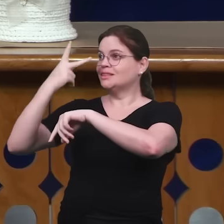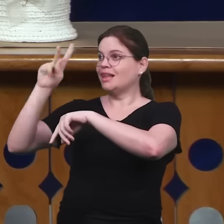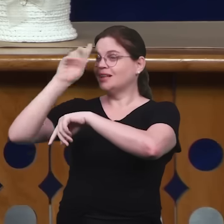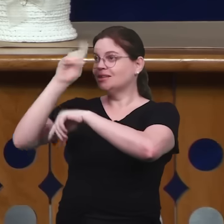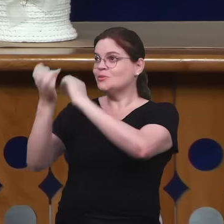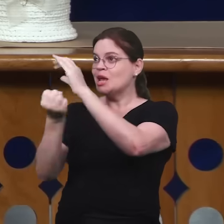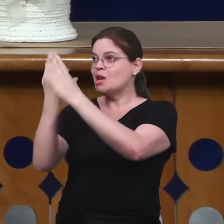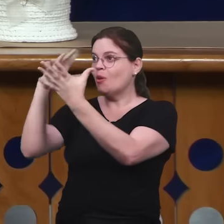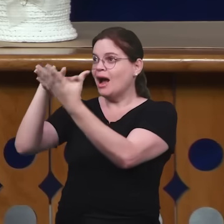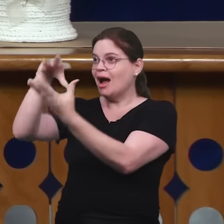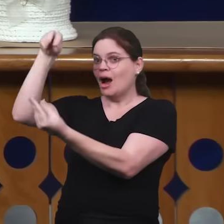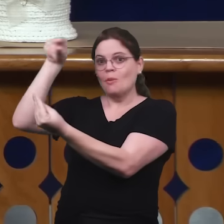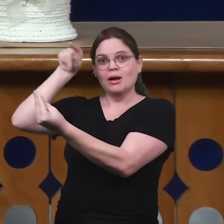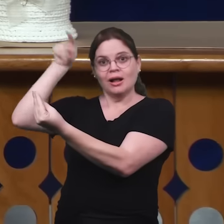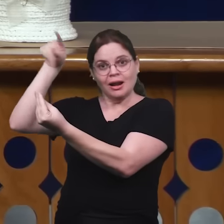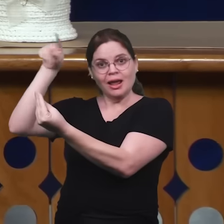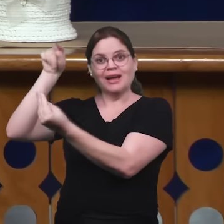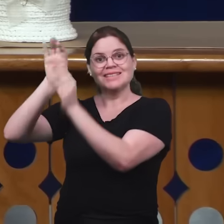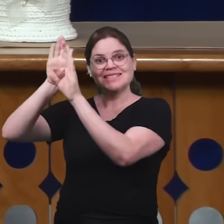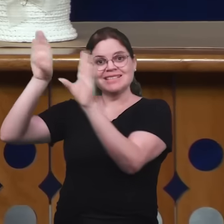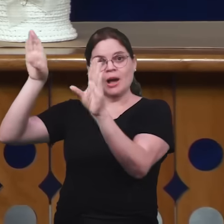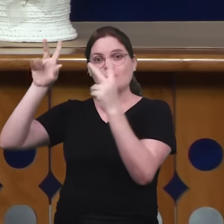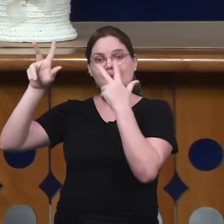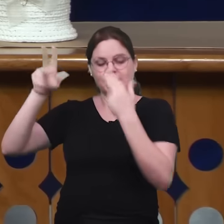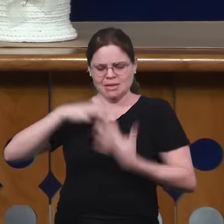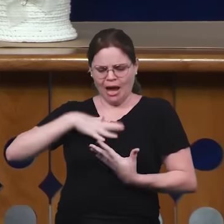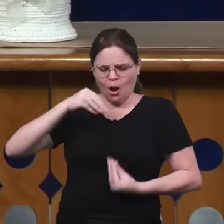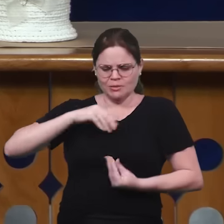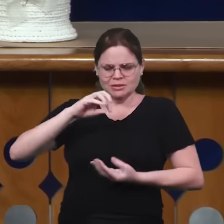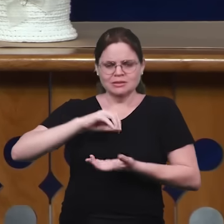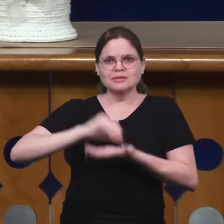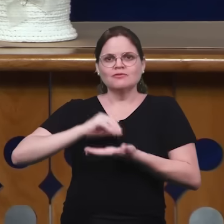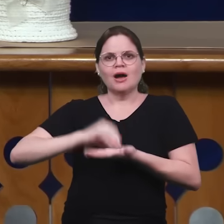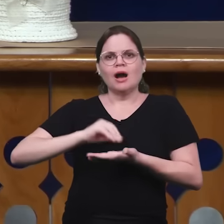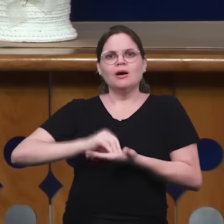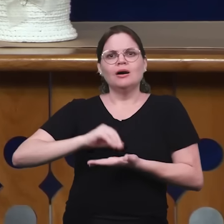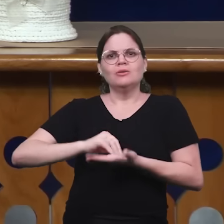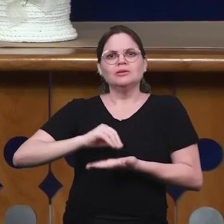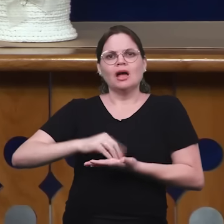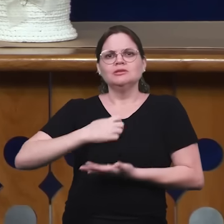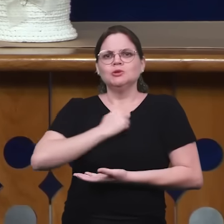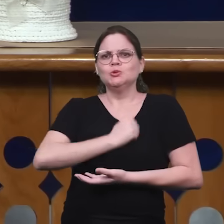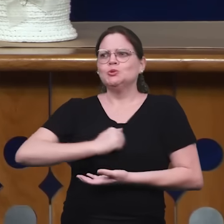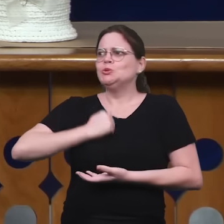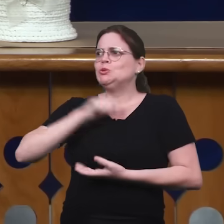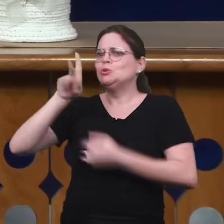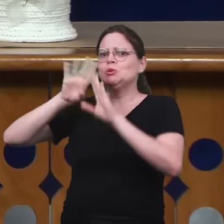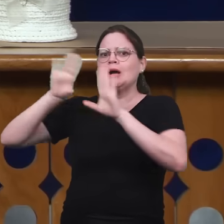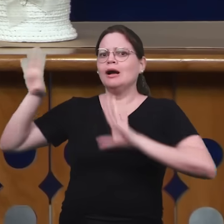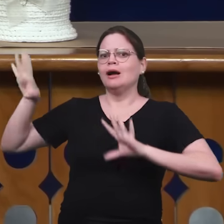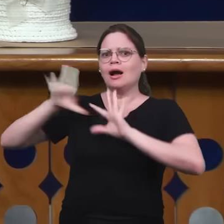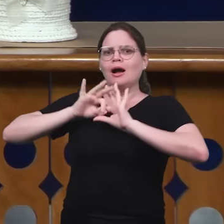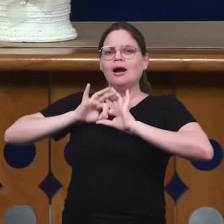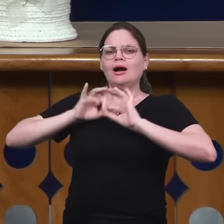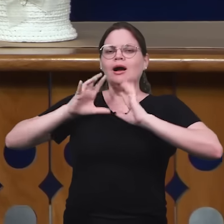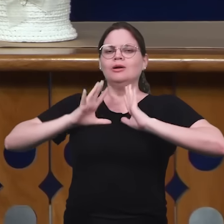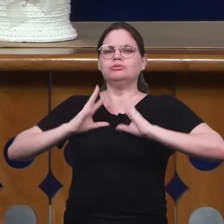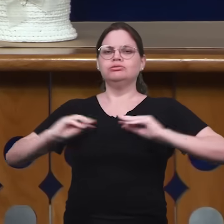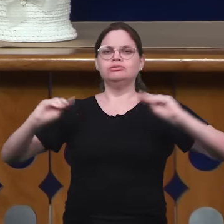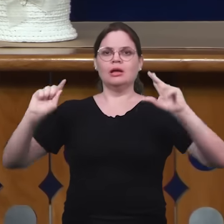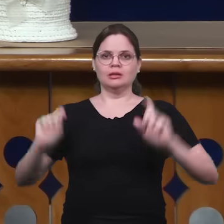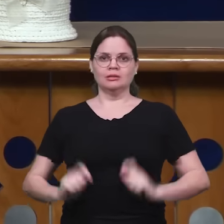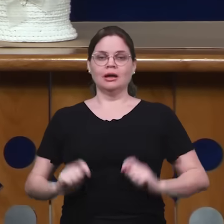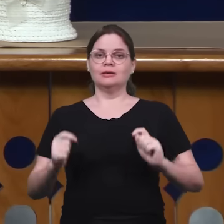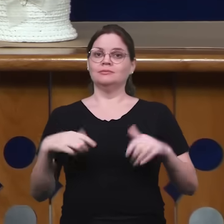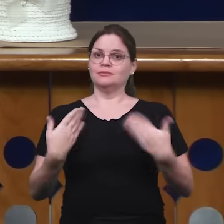nela. E o profeta Isaías, ele fala a respeito disso, porque ele estava dizendo que nós devíamos buscar, mas buscar um Deus